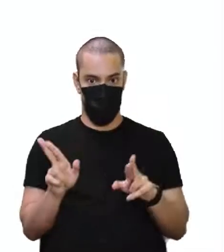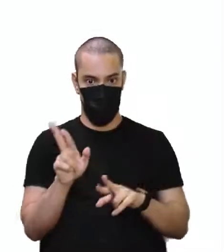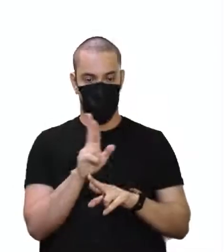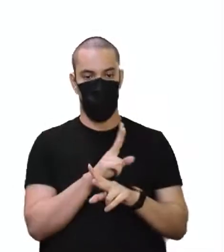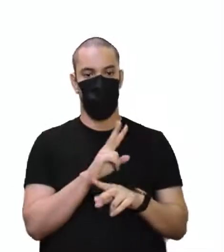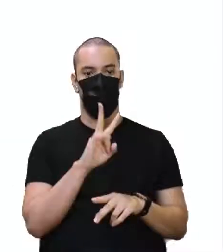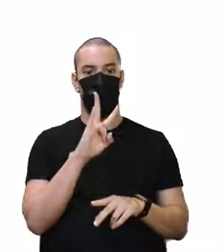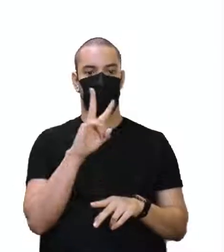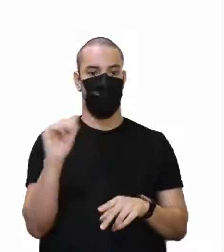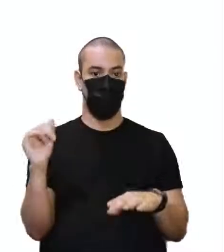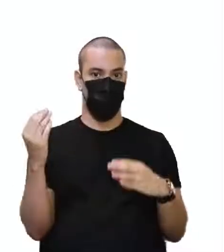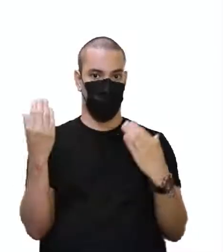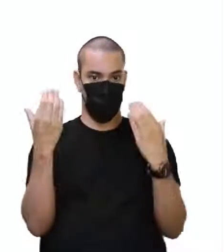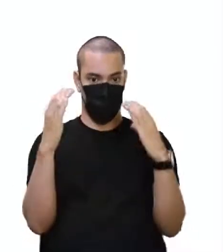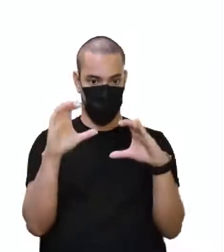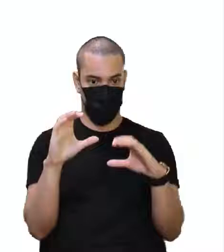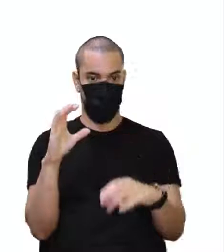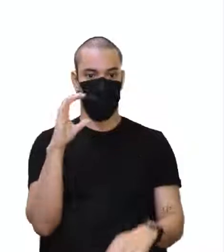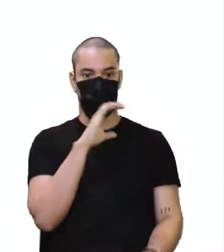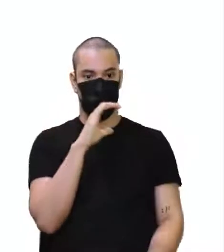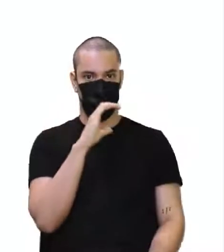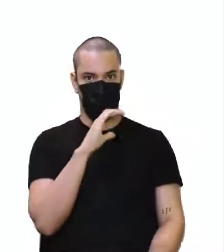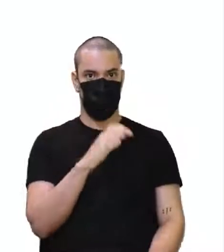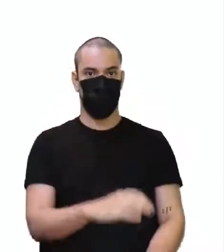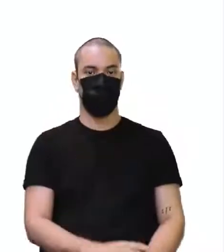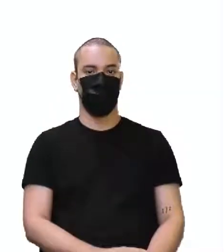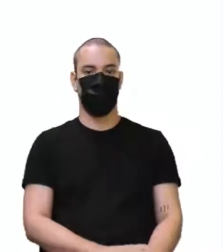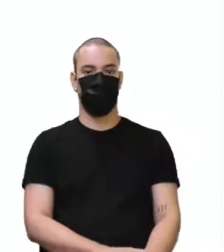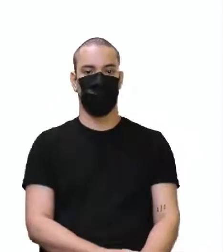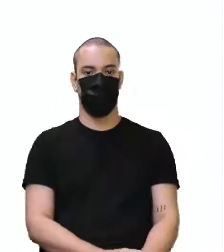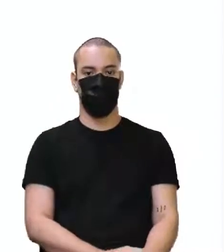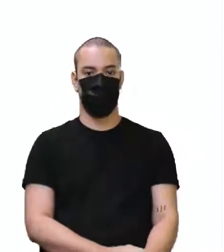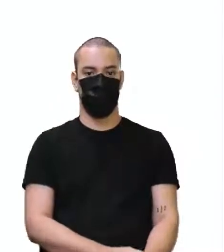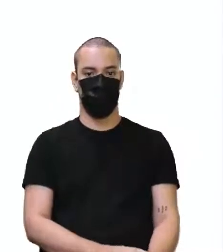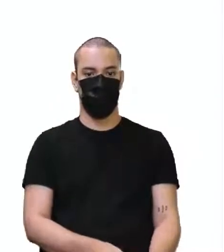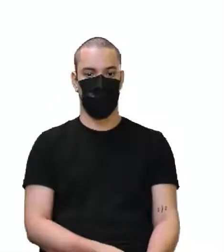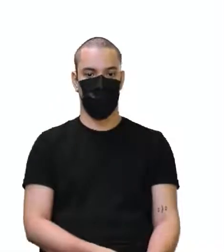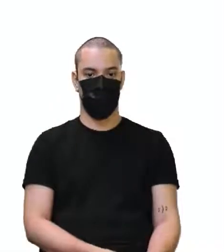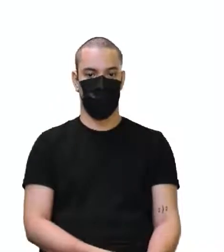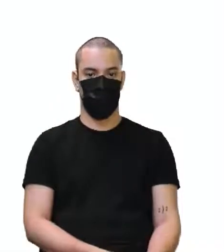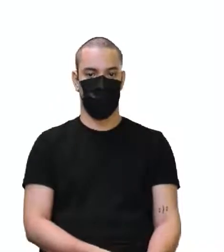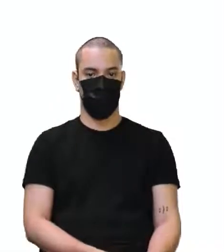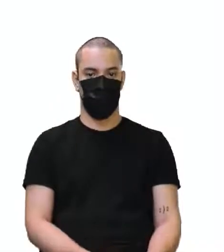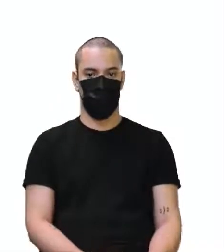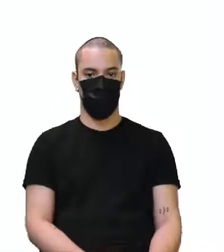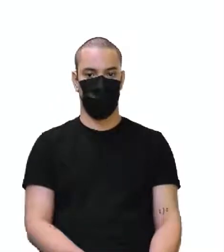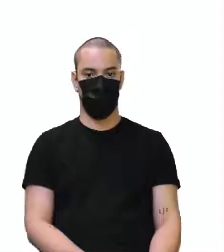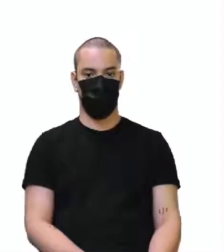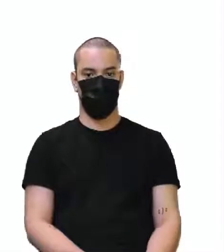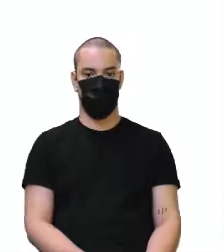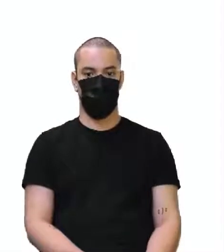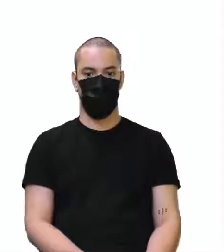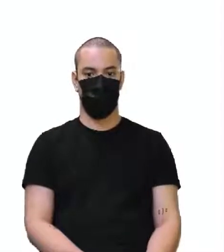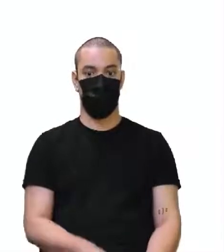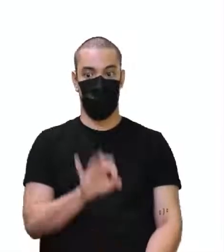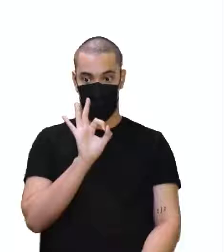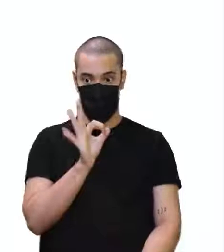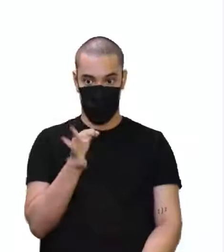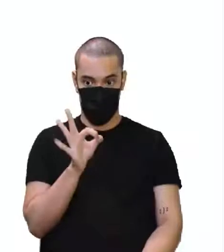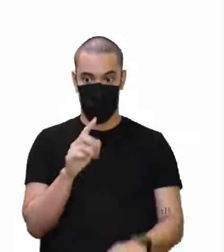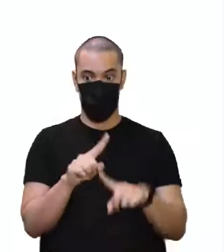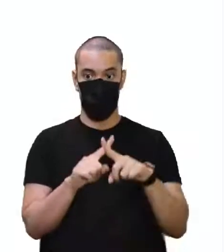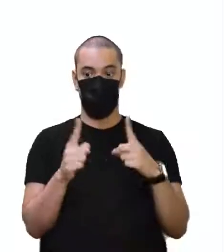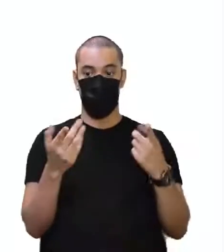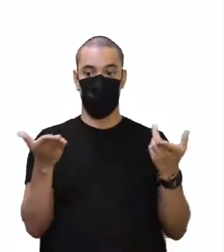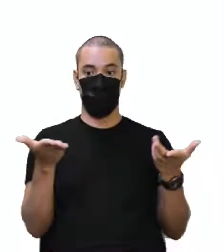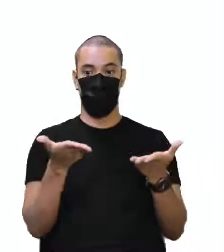Vamos preencher aqui o quadrinho para acelerar um pouco. Vamos lá, vamos lá, vamos lá, vamos lá. Só que